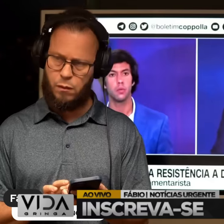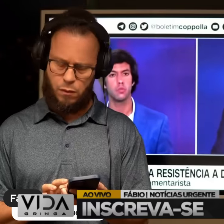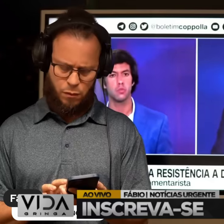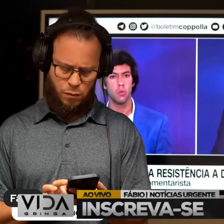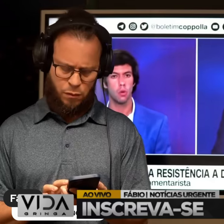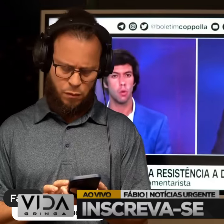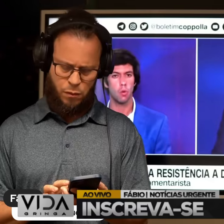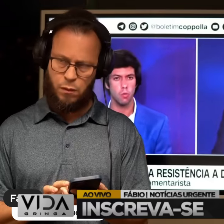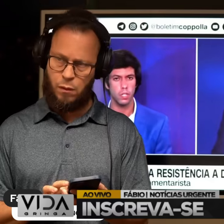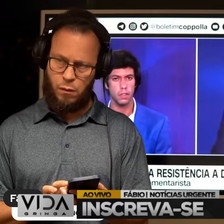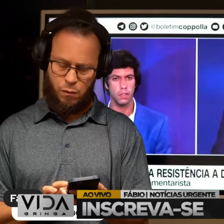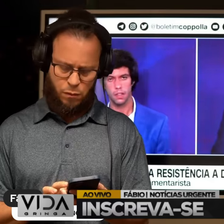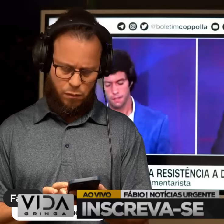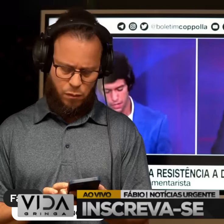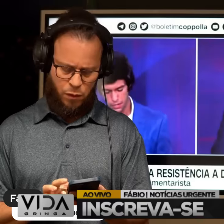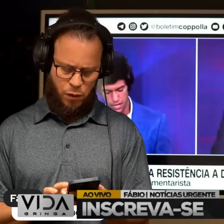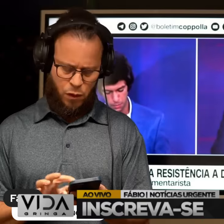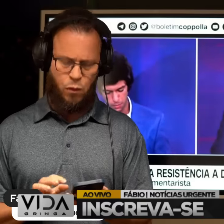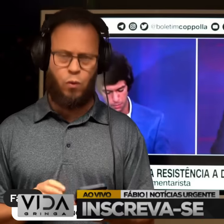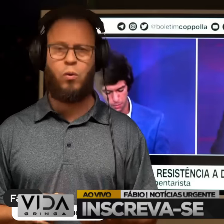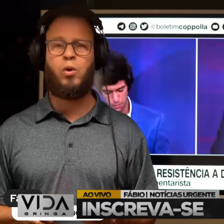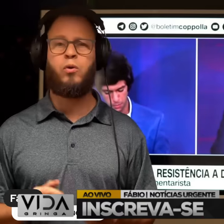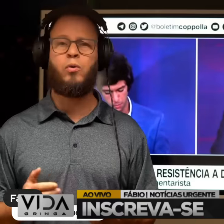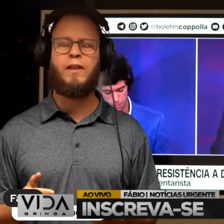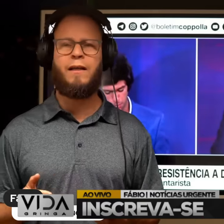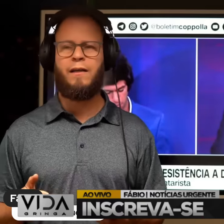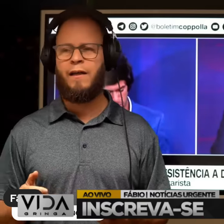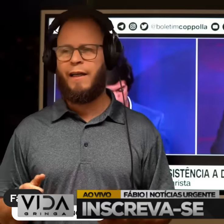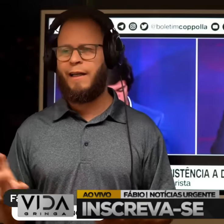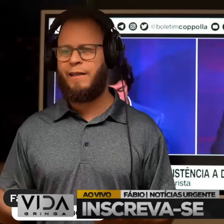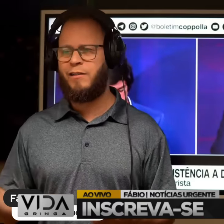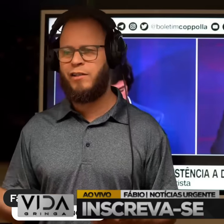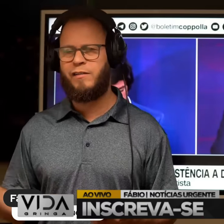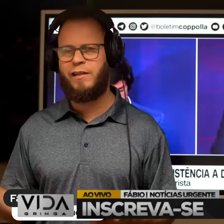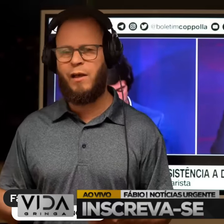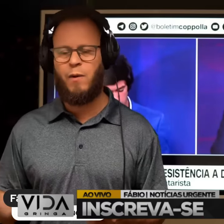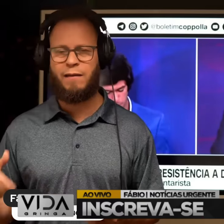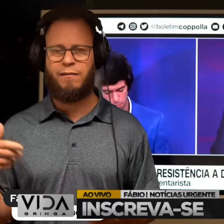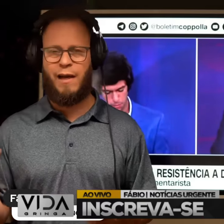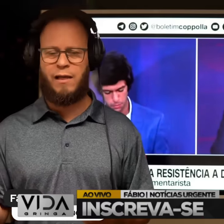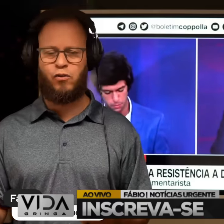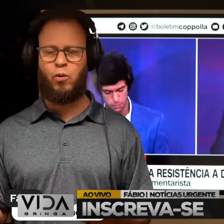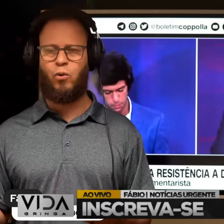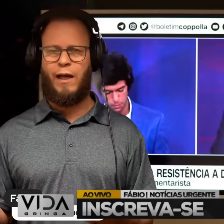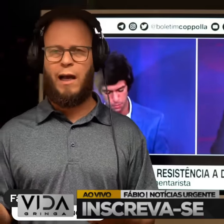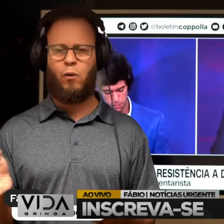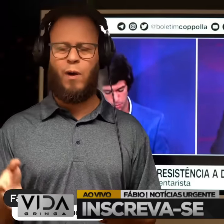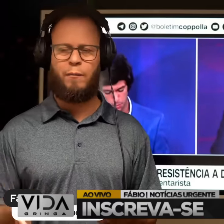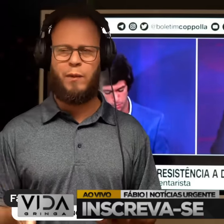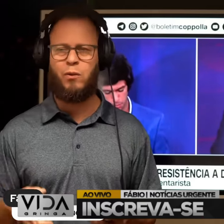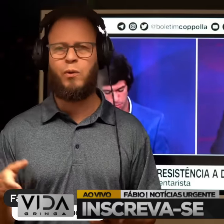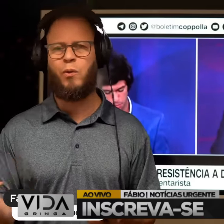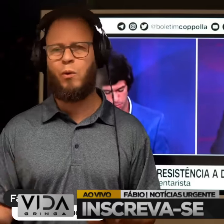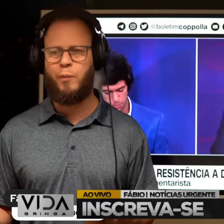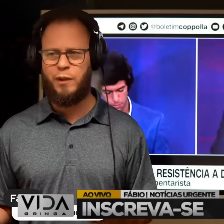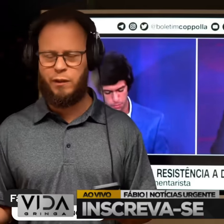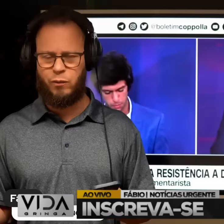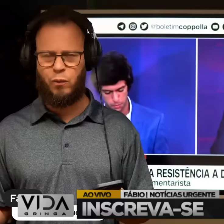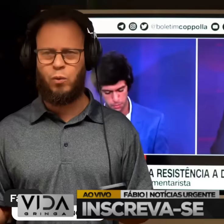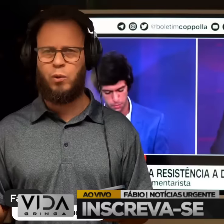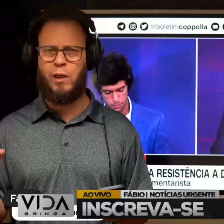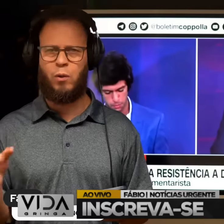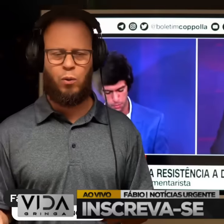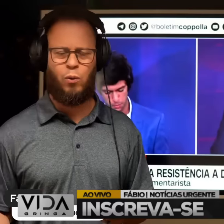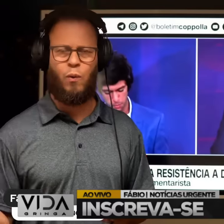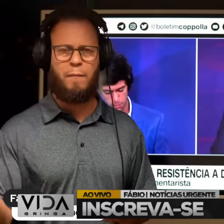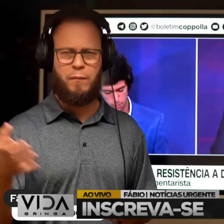eu sou contra. Fecha aspas. O Lula, ele disse que é um atraso colocar um amigo e um companheiro. O